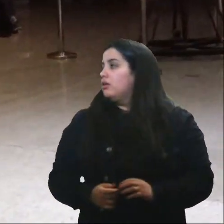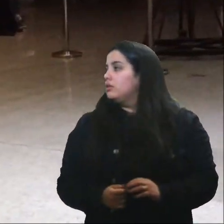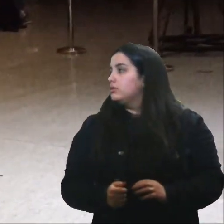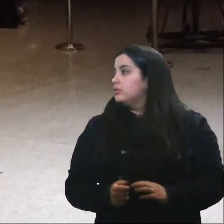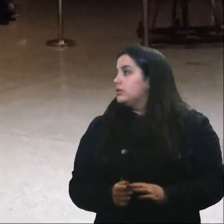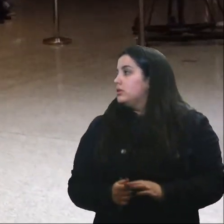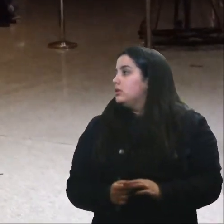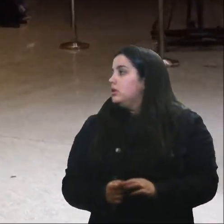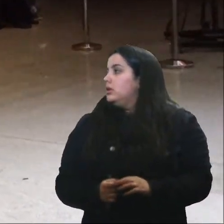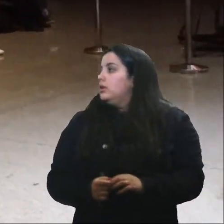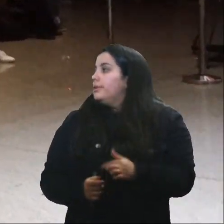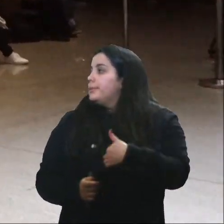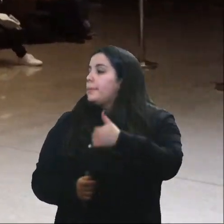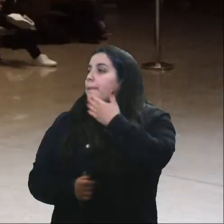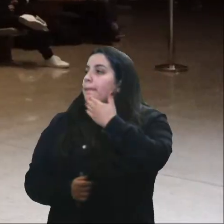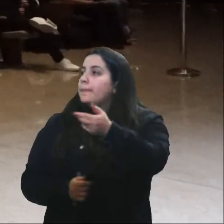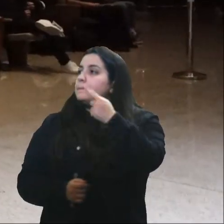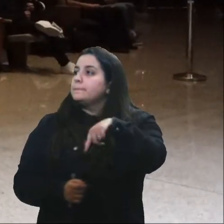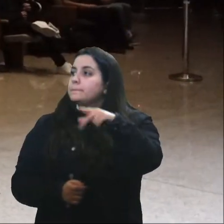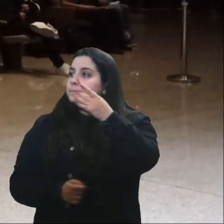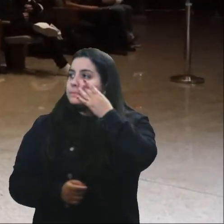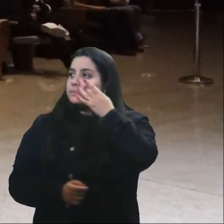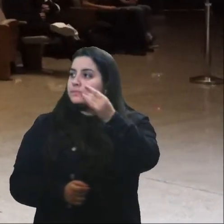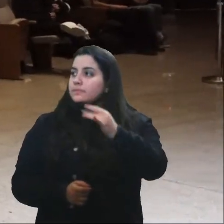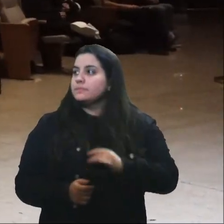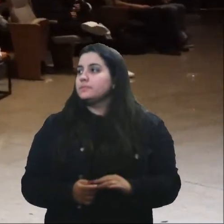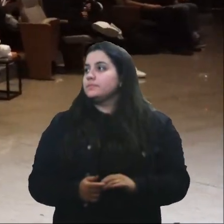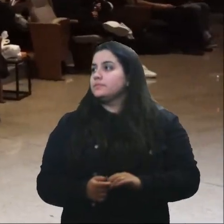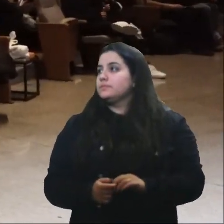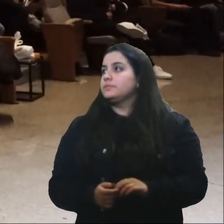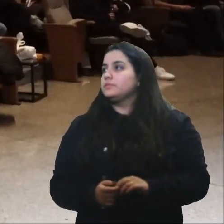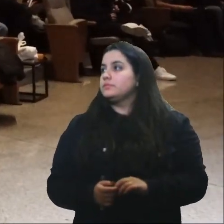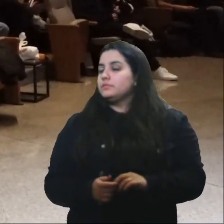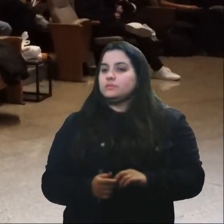Eu vou pedir, presta atenção no que eu estou falando, não fica se olhando no telão não, tá bom?